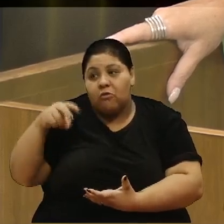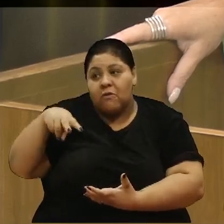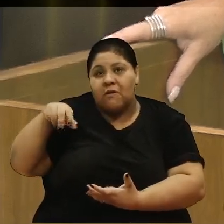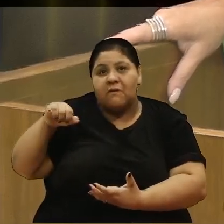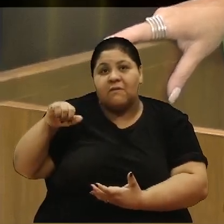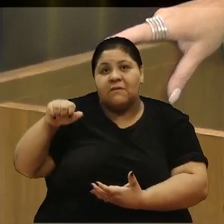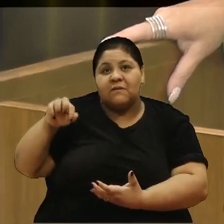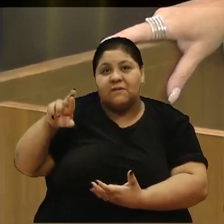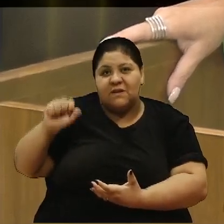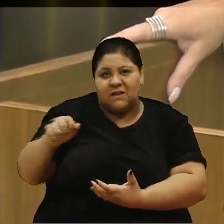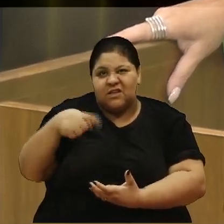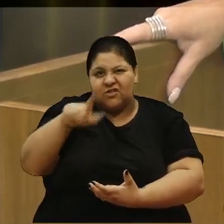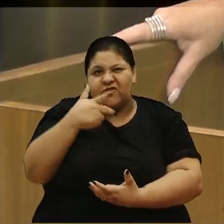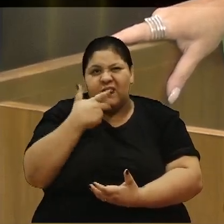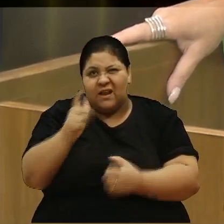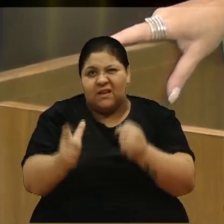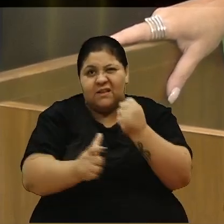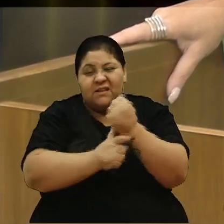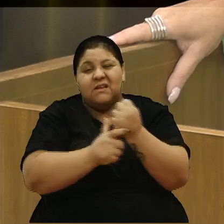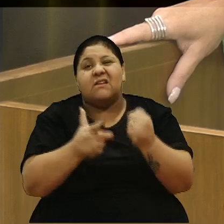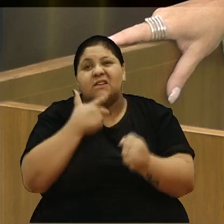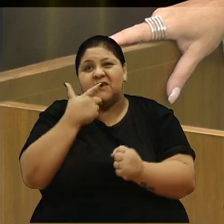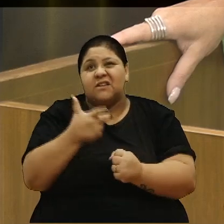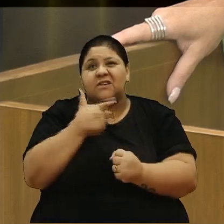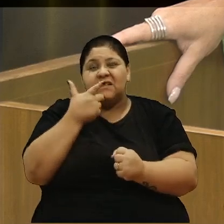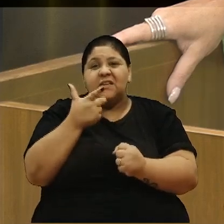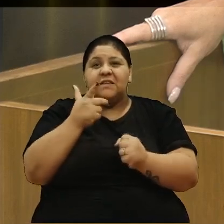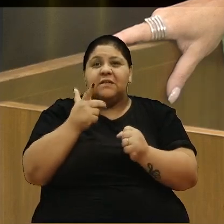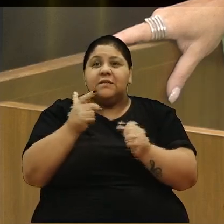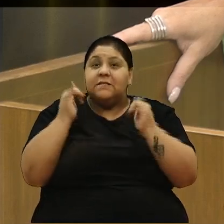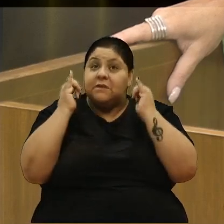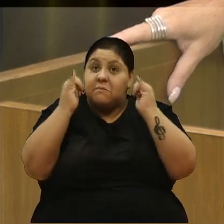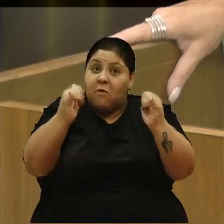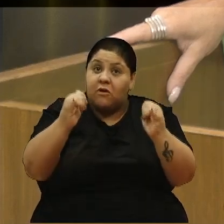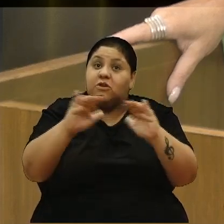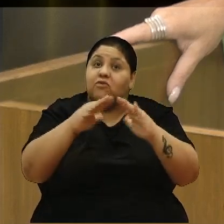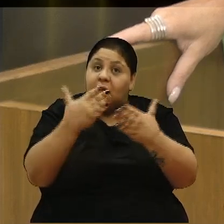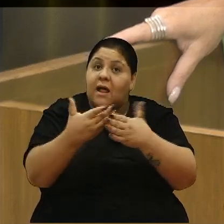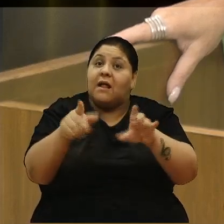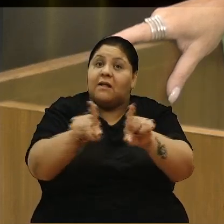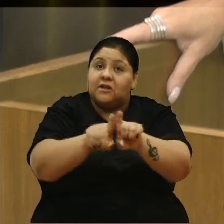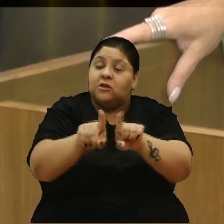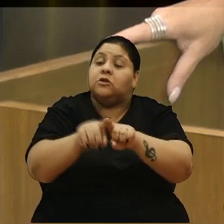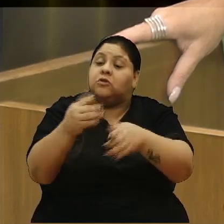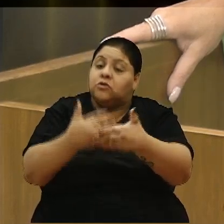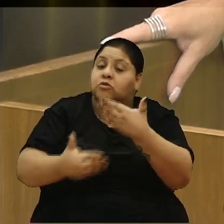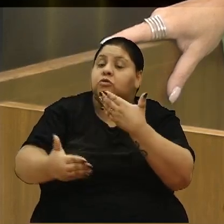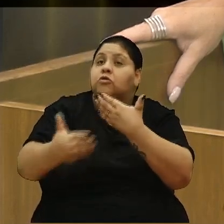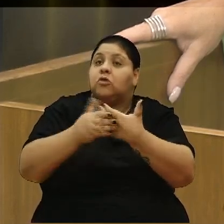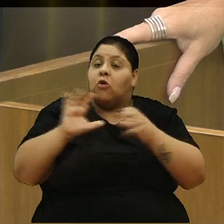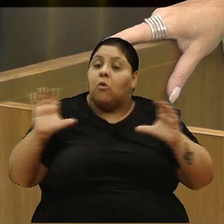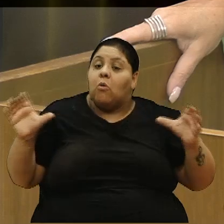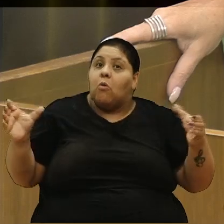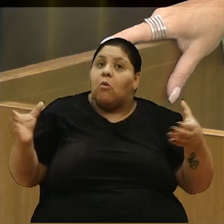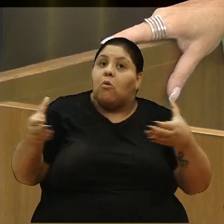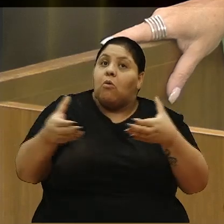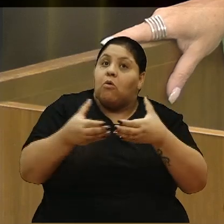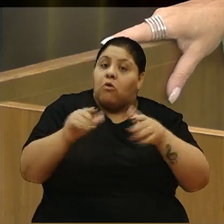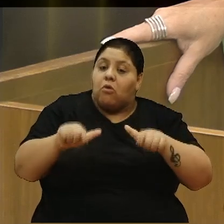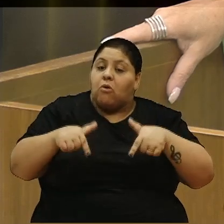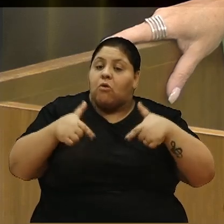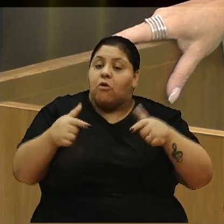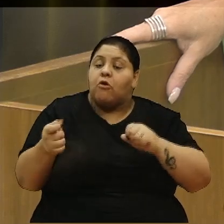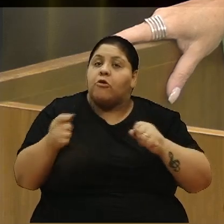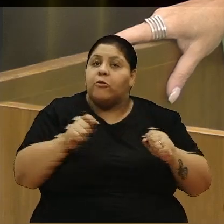quando a gente fala de segurança, a gente está falando de transporte escolar também. Tudo isso é um conjunto de medidas que